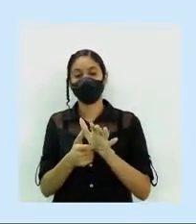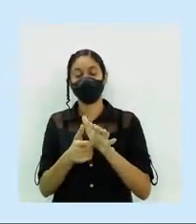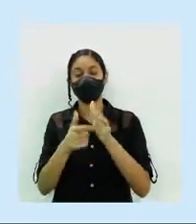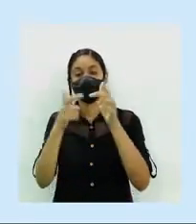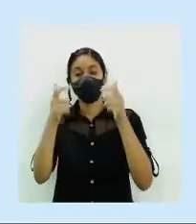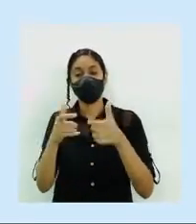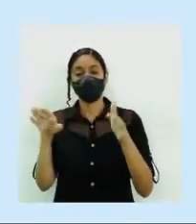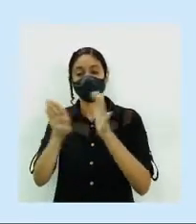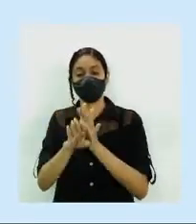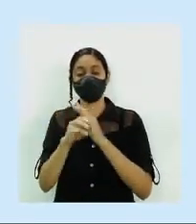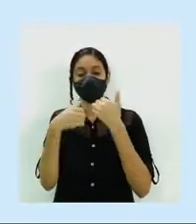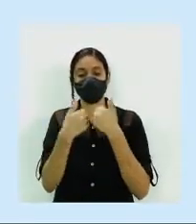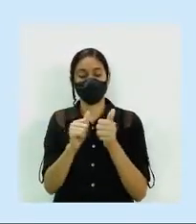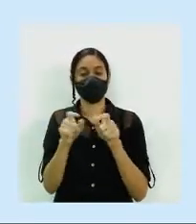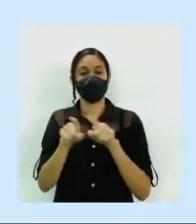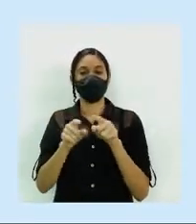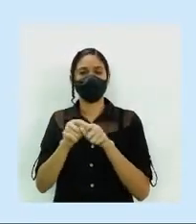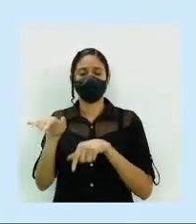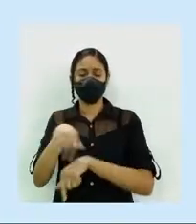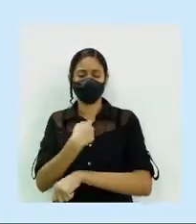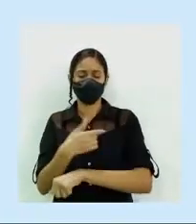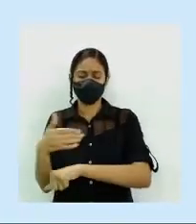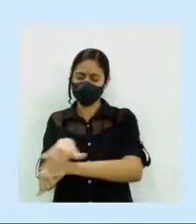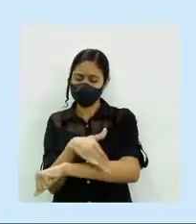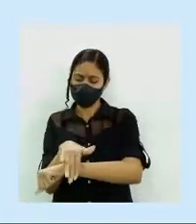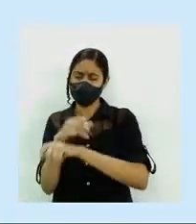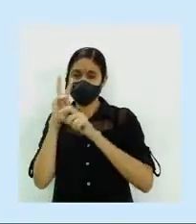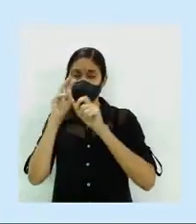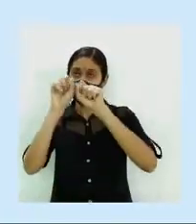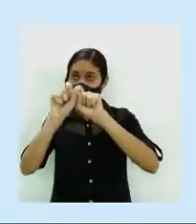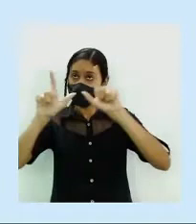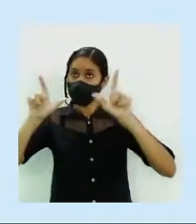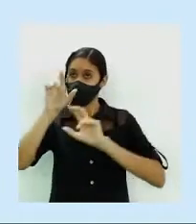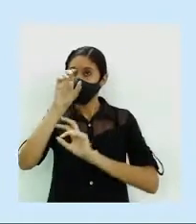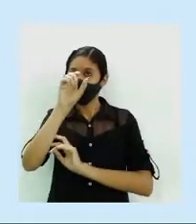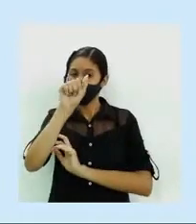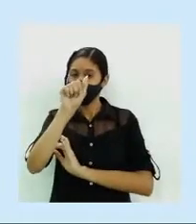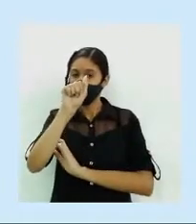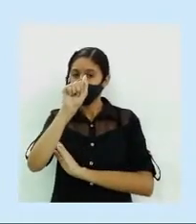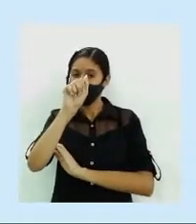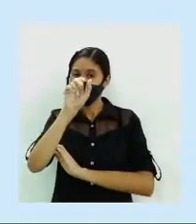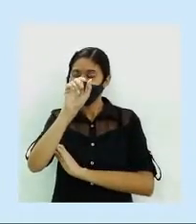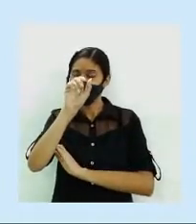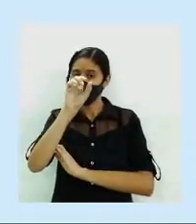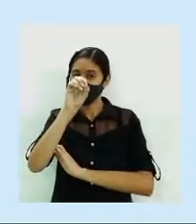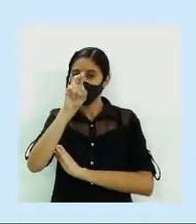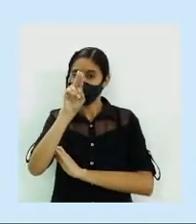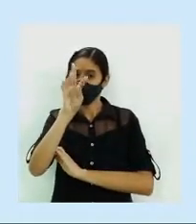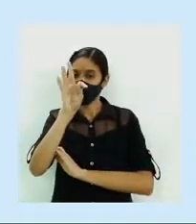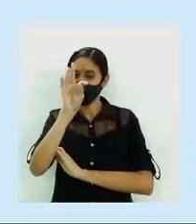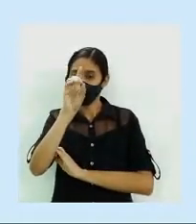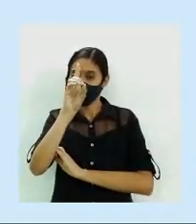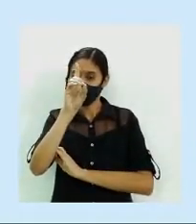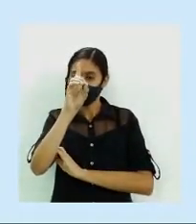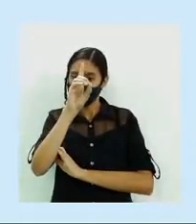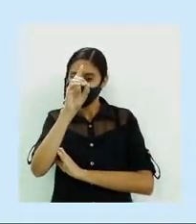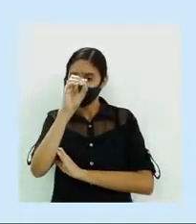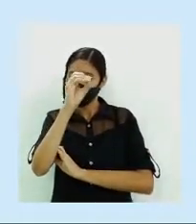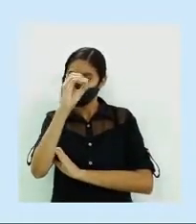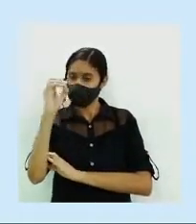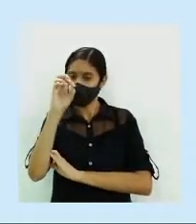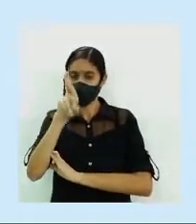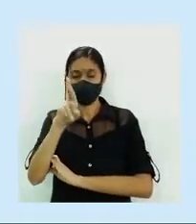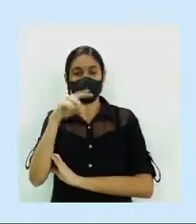Outra coisa, quando a gente está na rua, por exemplo, se depara com outdoor, a gente não vai fazer a leitura corrida, a gente vê o outdoor e a